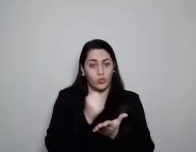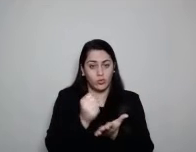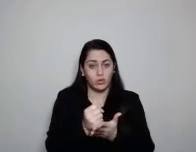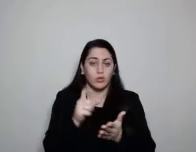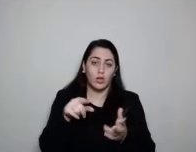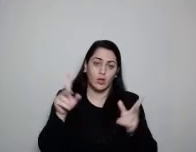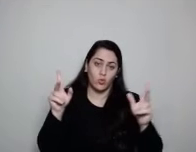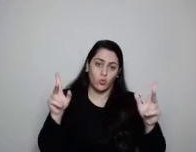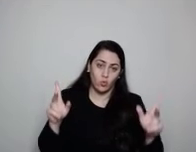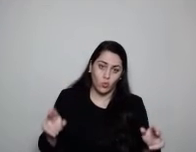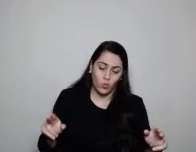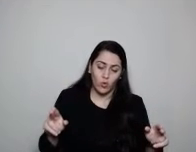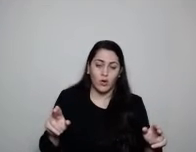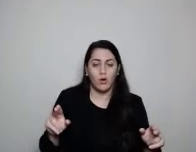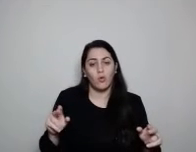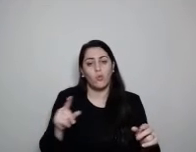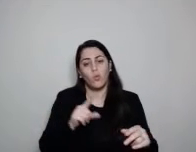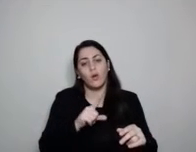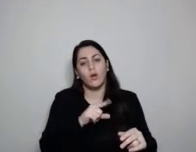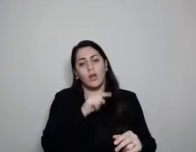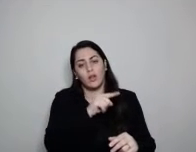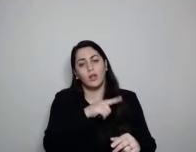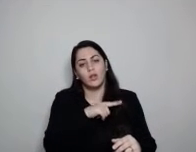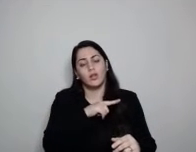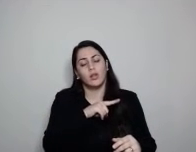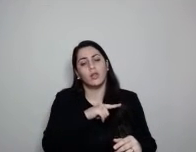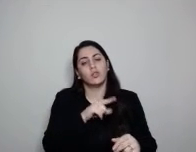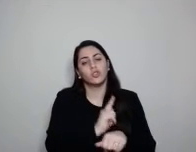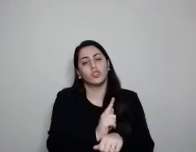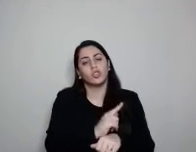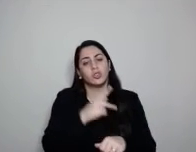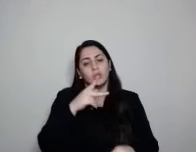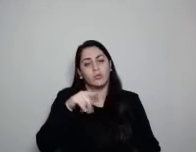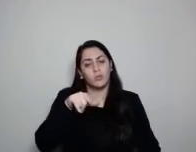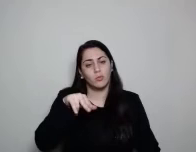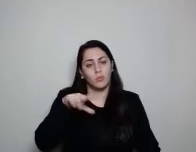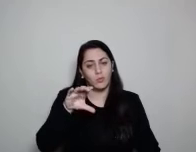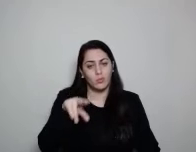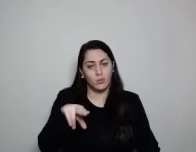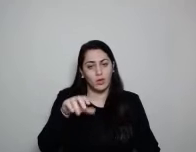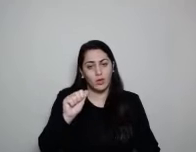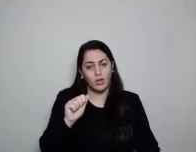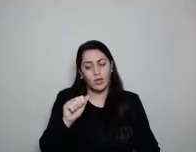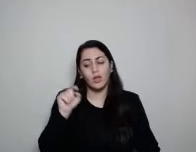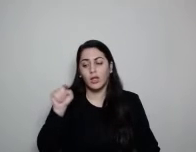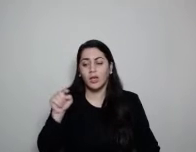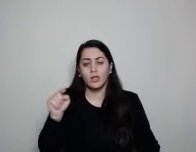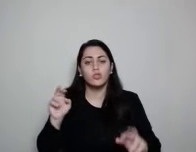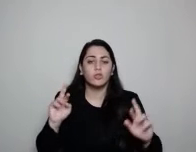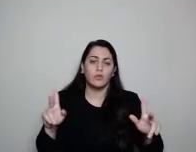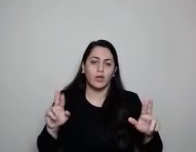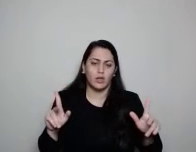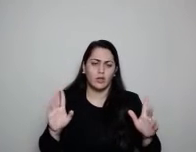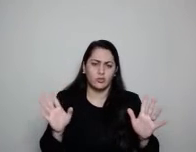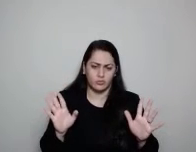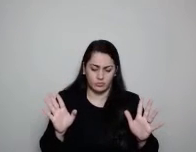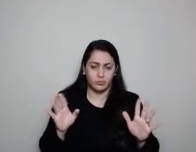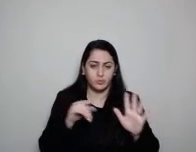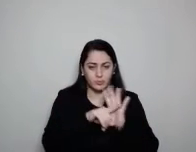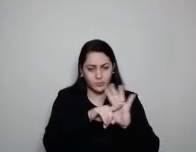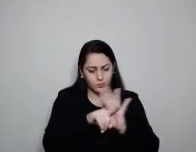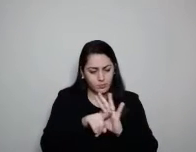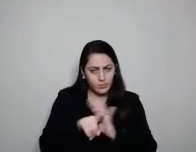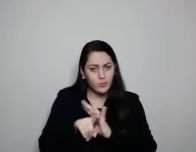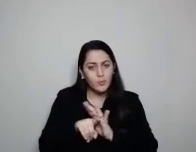contrato do parceiro que recebia a gestão plena ou do contrato do parceiro que não recebia a gestão plena. Feito esse cotejo,